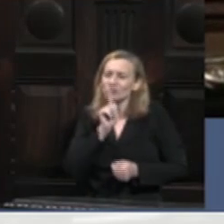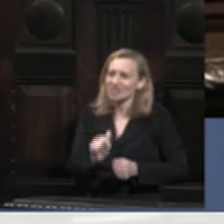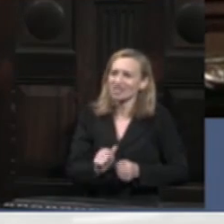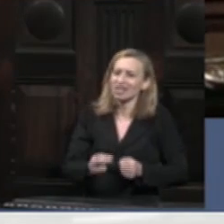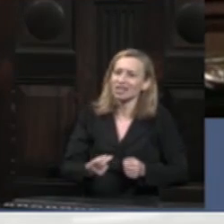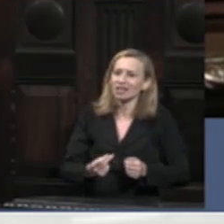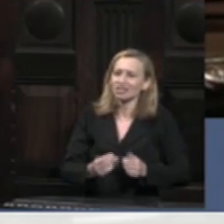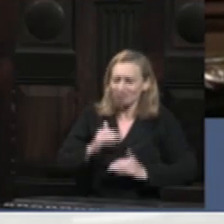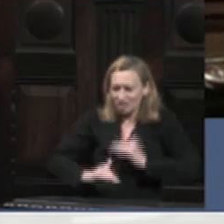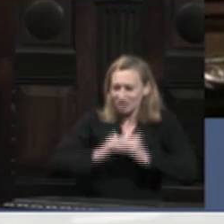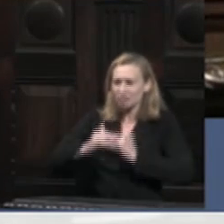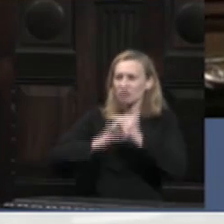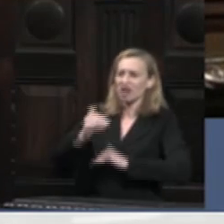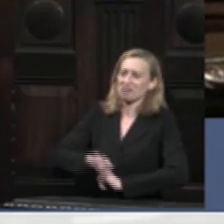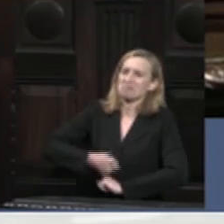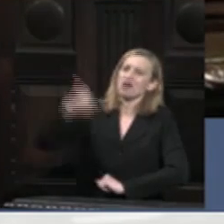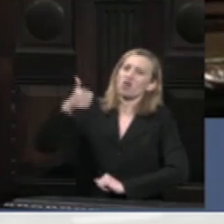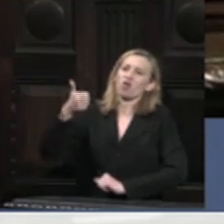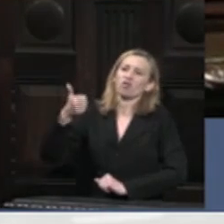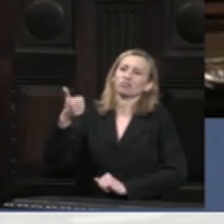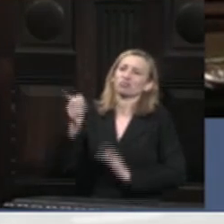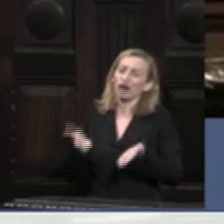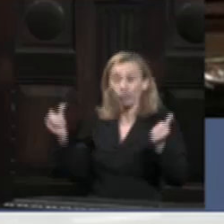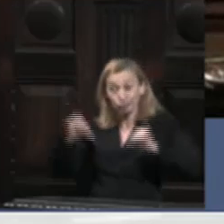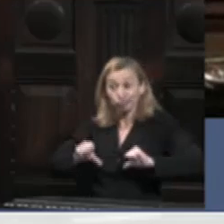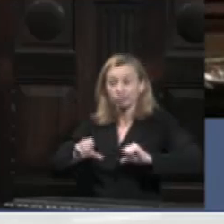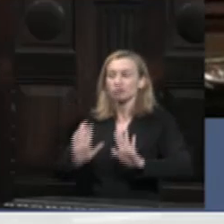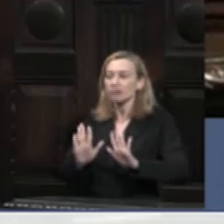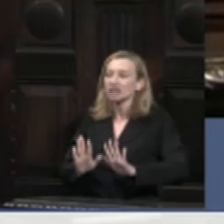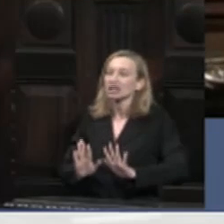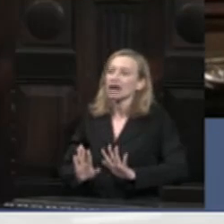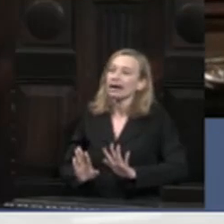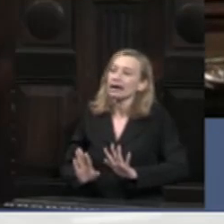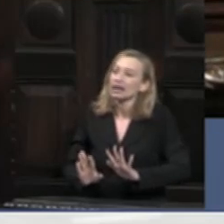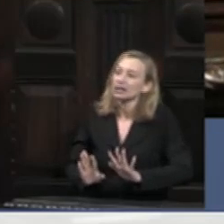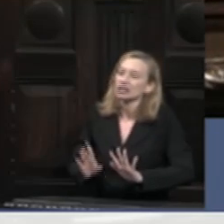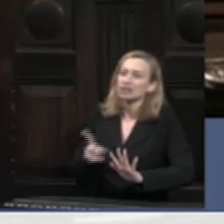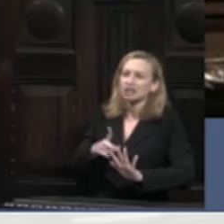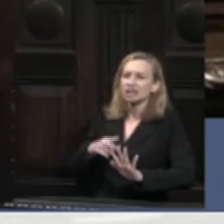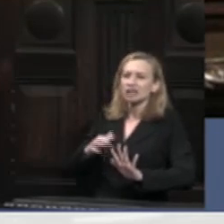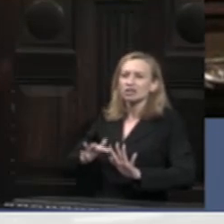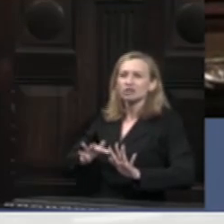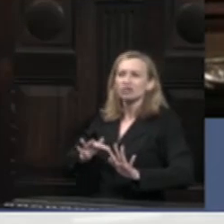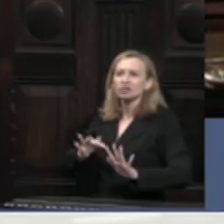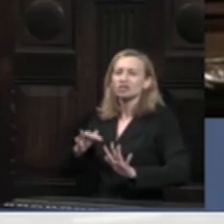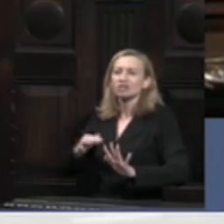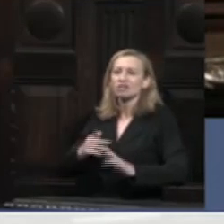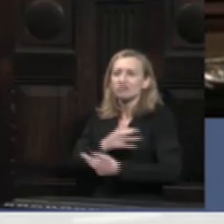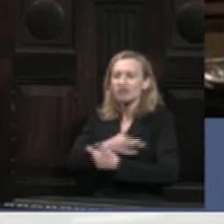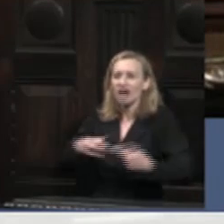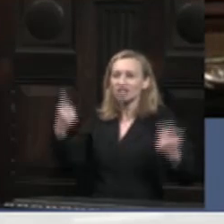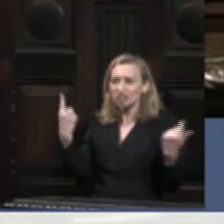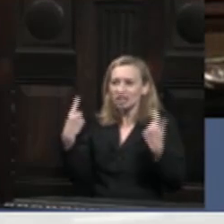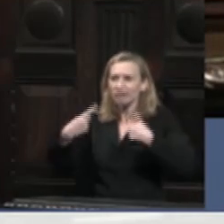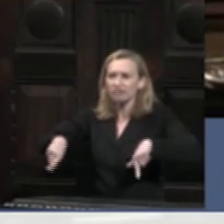também de maneira muito afetuosa, a reeleição deve ser lida também como uma